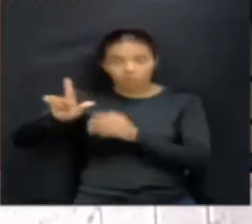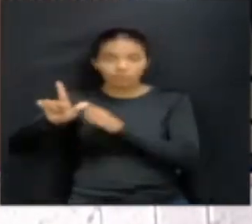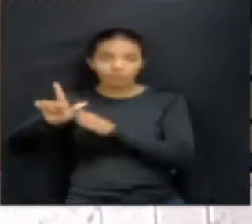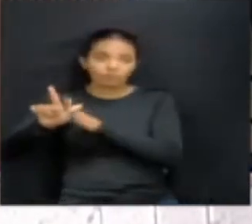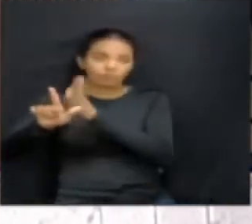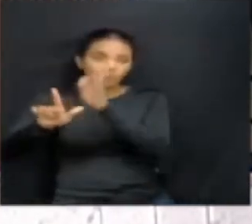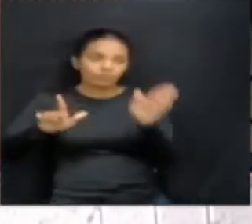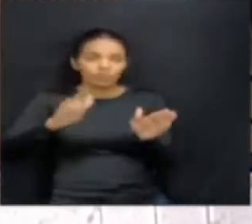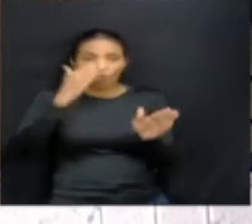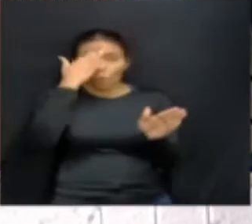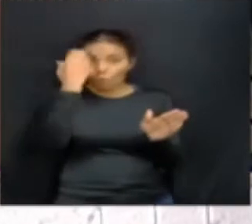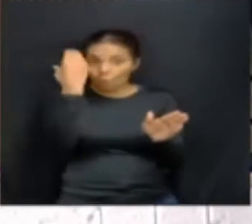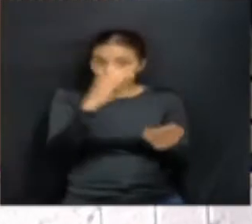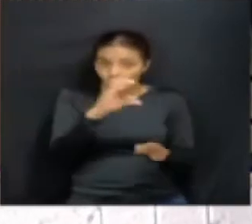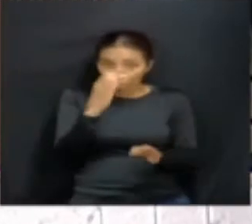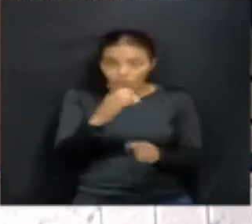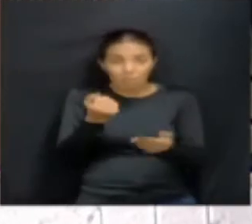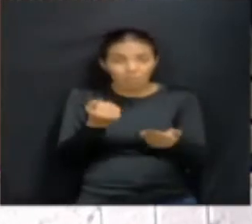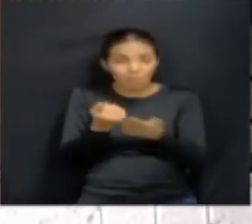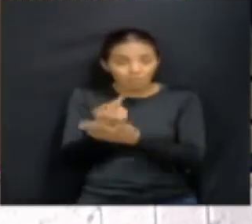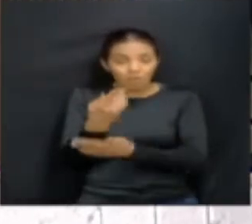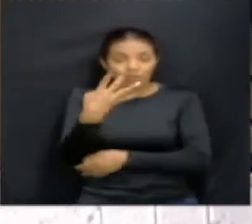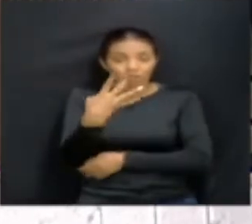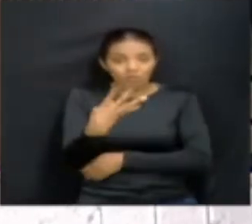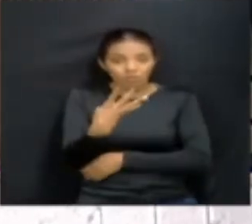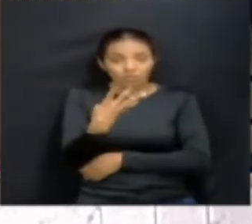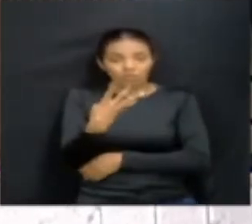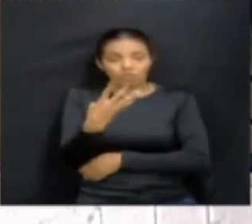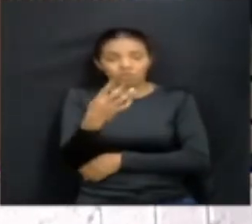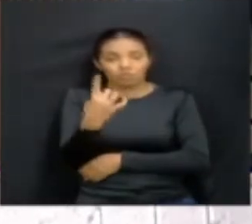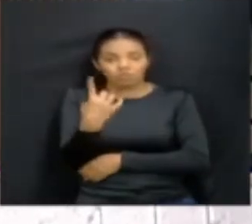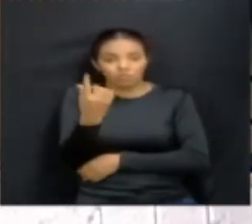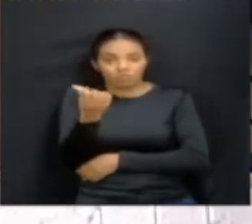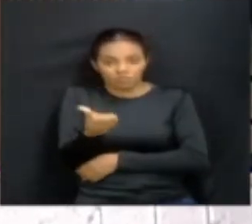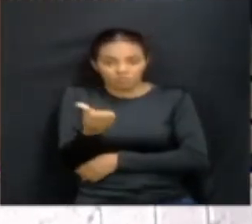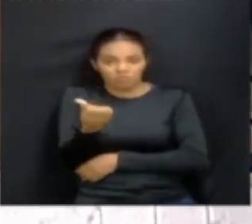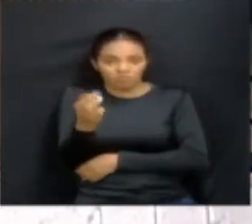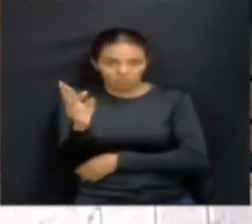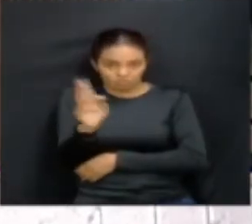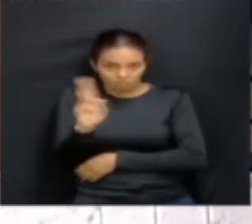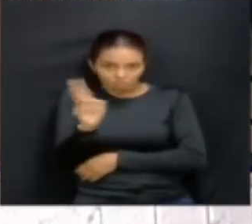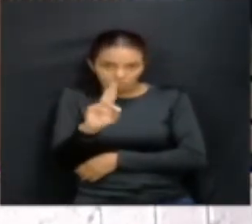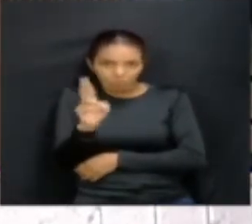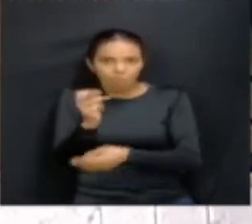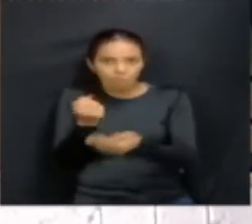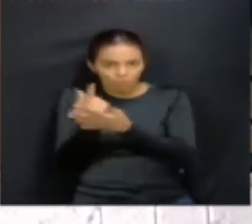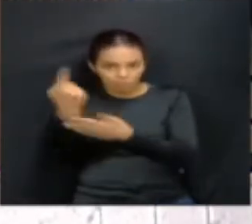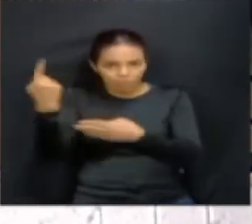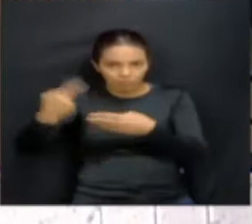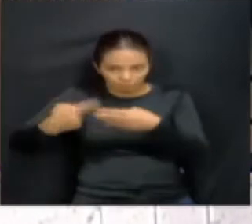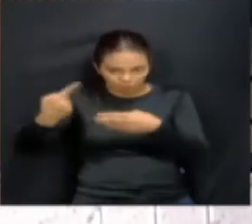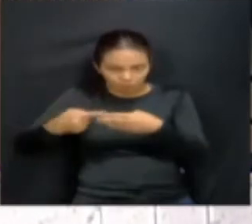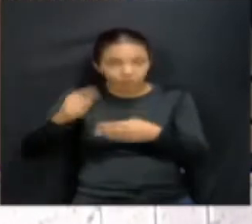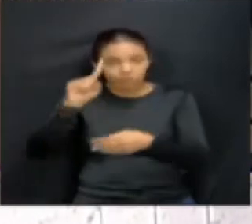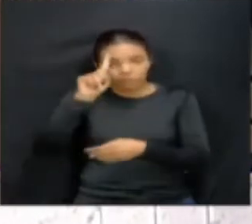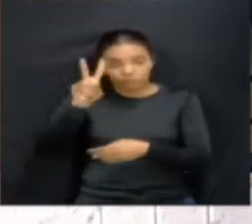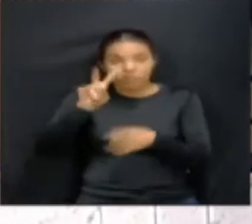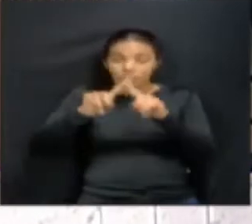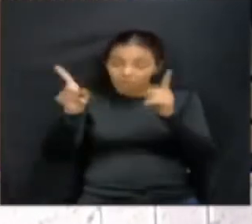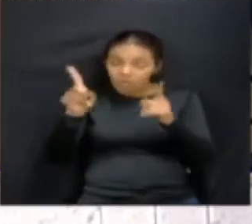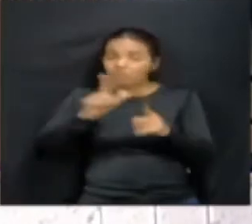463 de 50 o senhor no cálculo apresentado pelo aumento Deputado Romanelli nas praças da